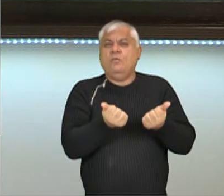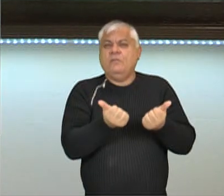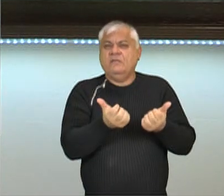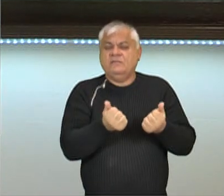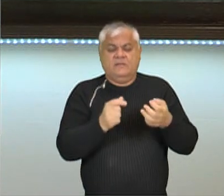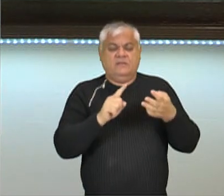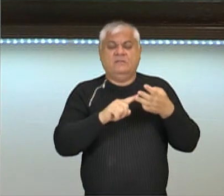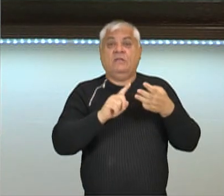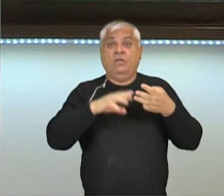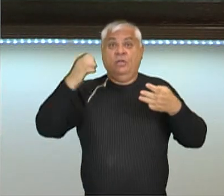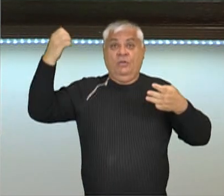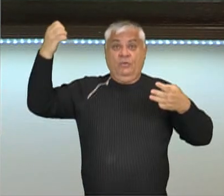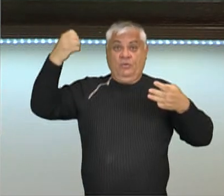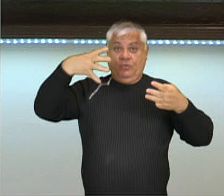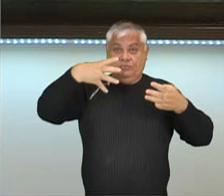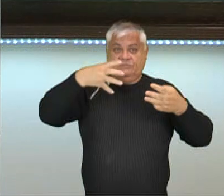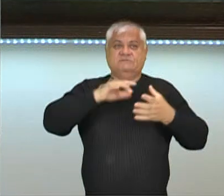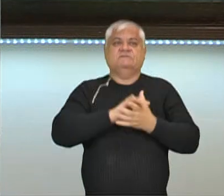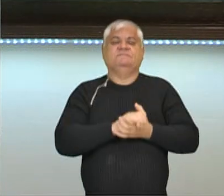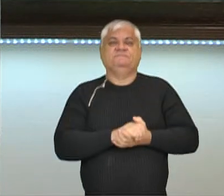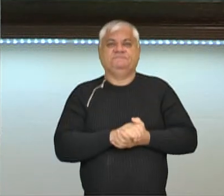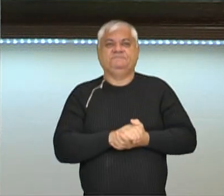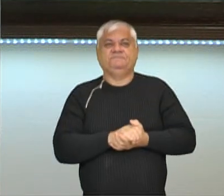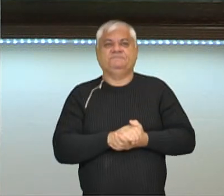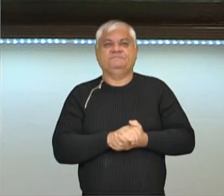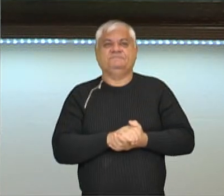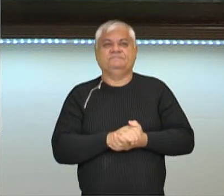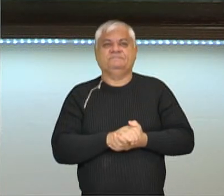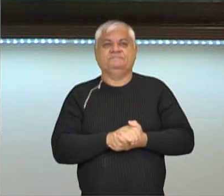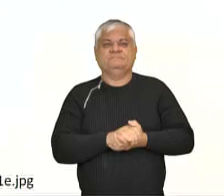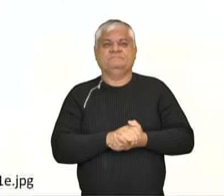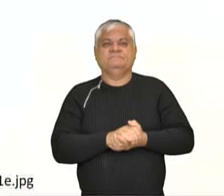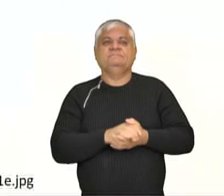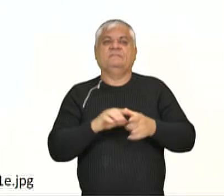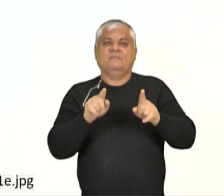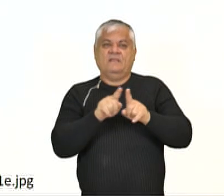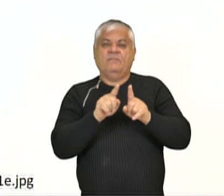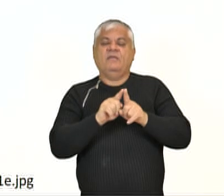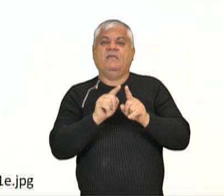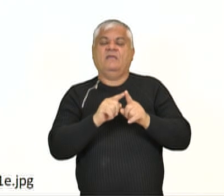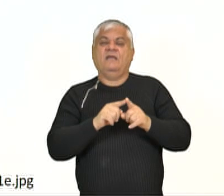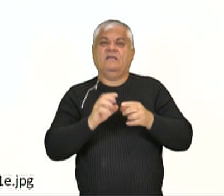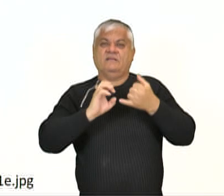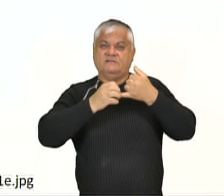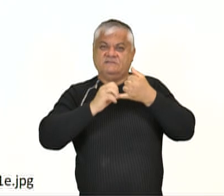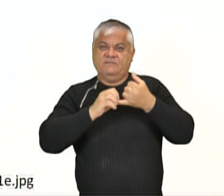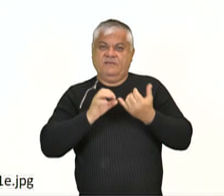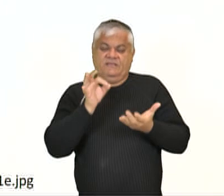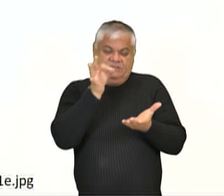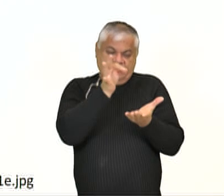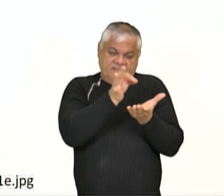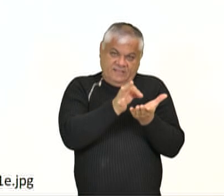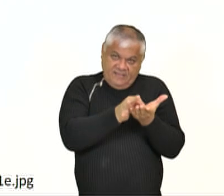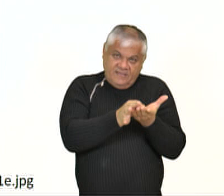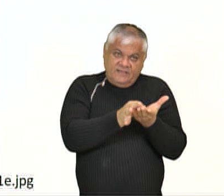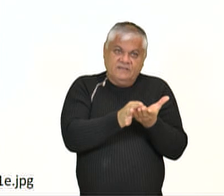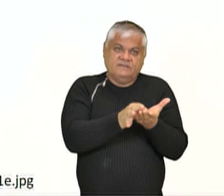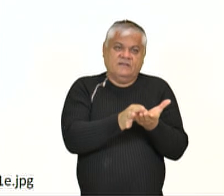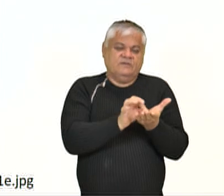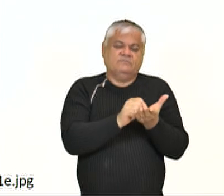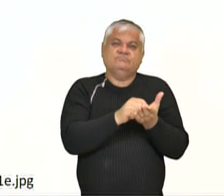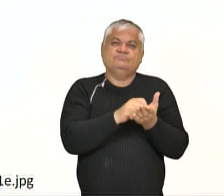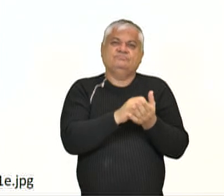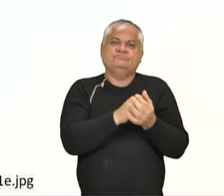a luminosidade, entre outros aspectos. A dormência termina daí, então, logo após, e ocorre, portanto,